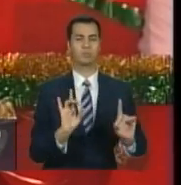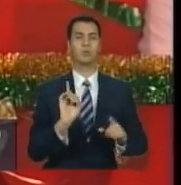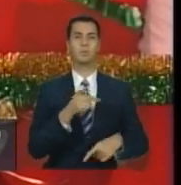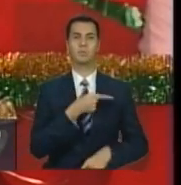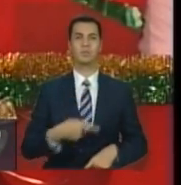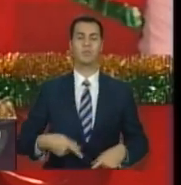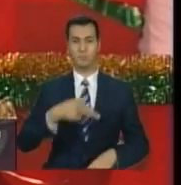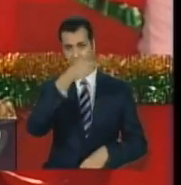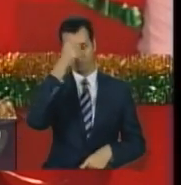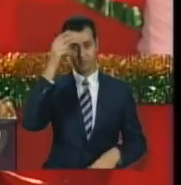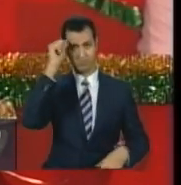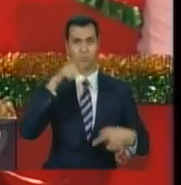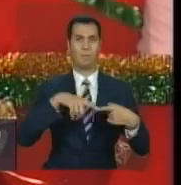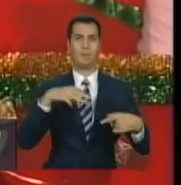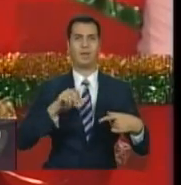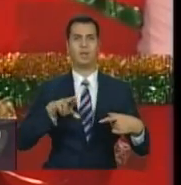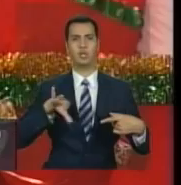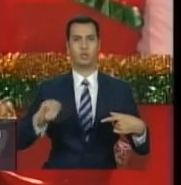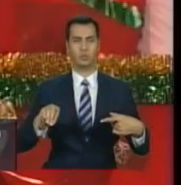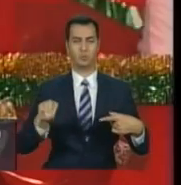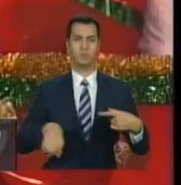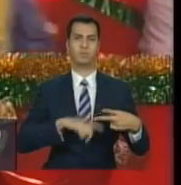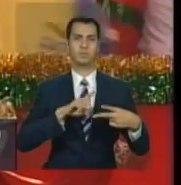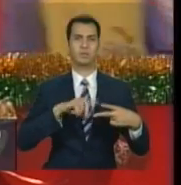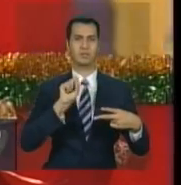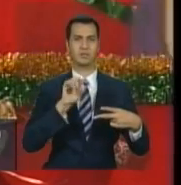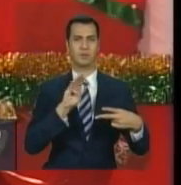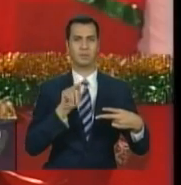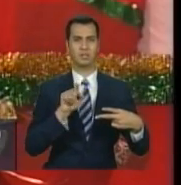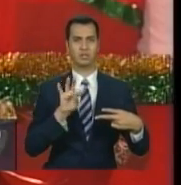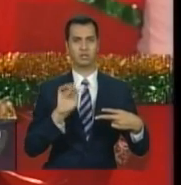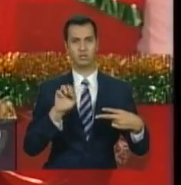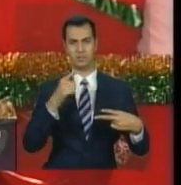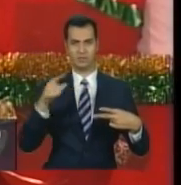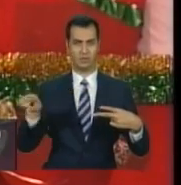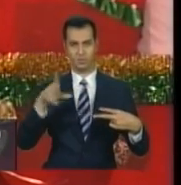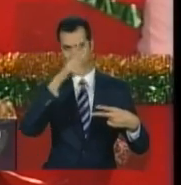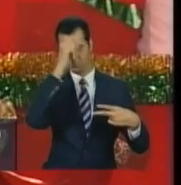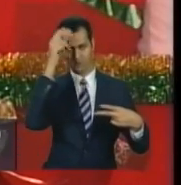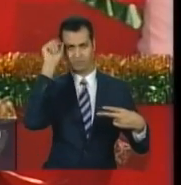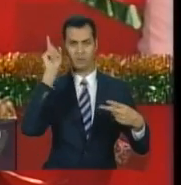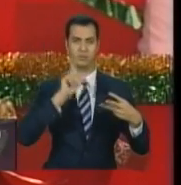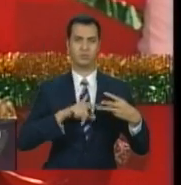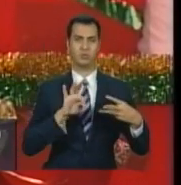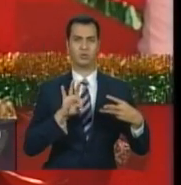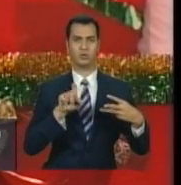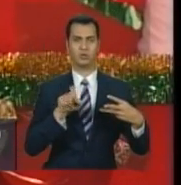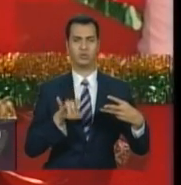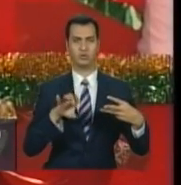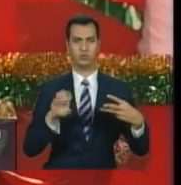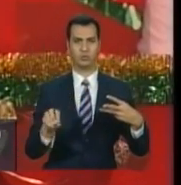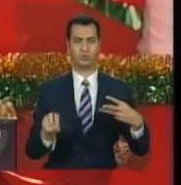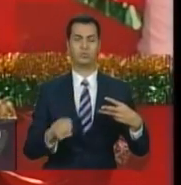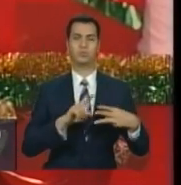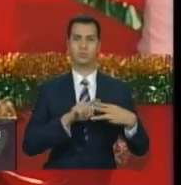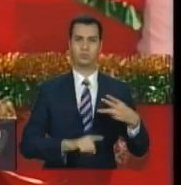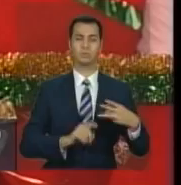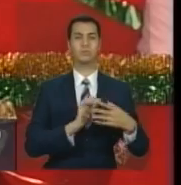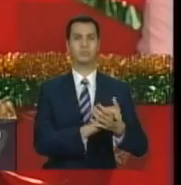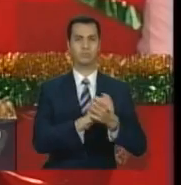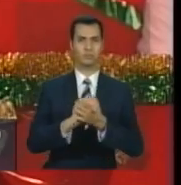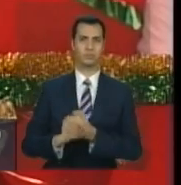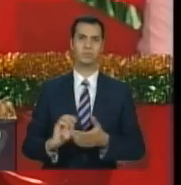de Diadema, Sebastião Almeida, de Guarulhos, Tocho Misato, de Ourinhos.